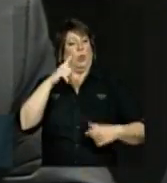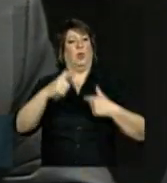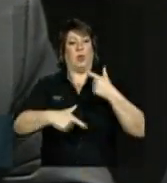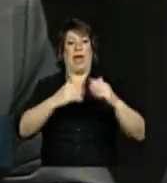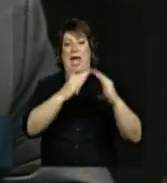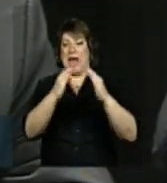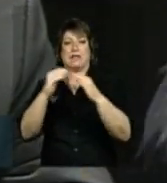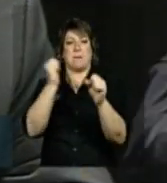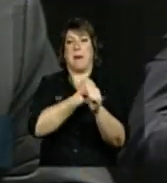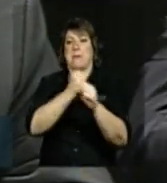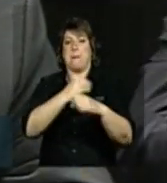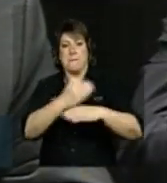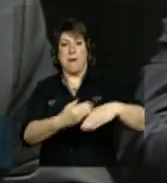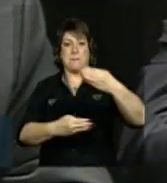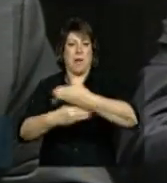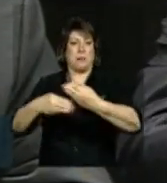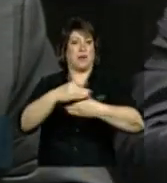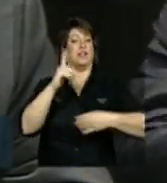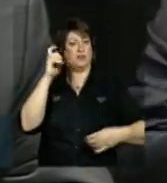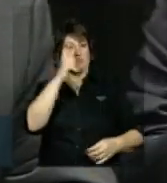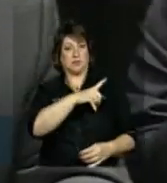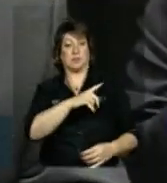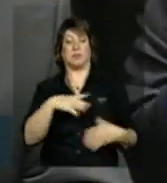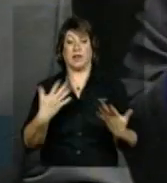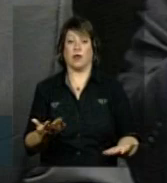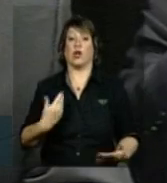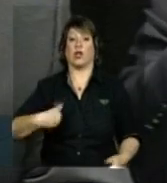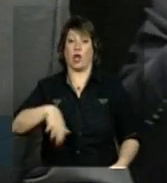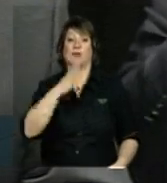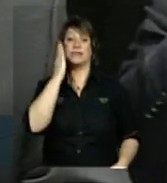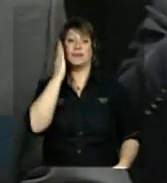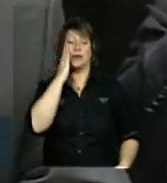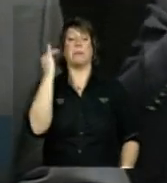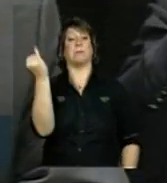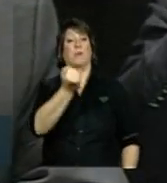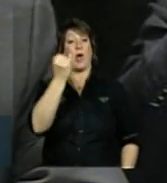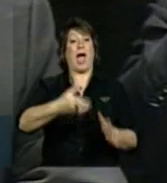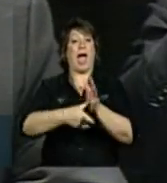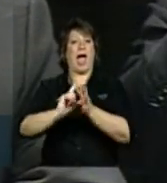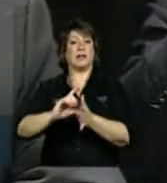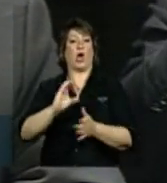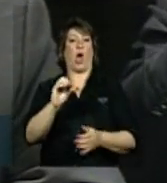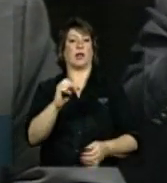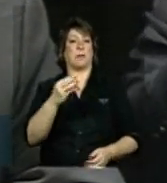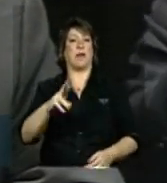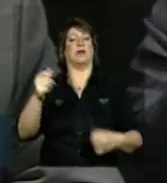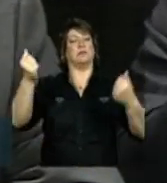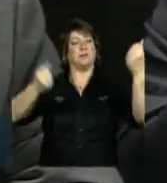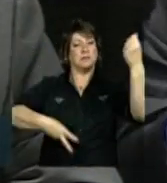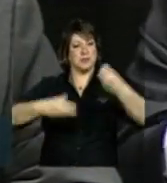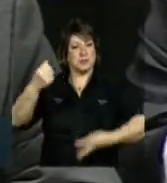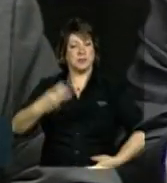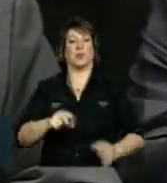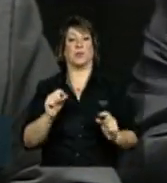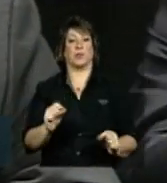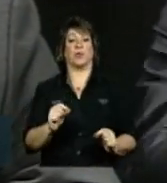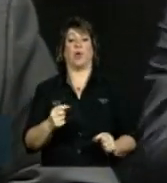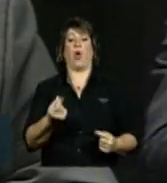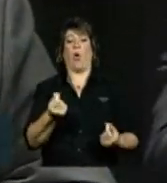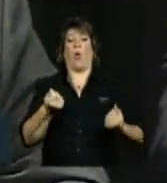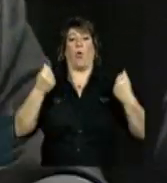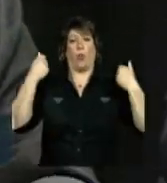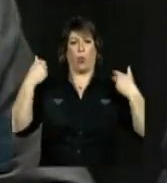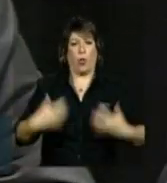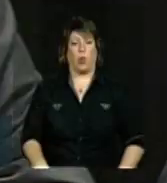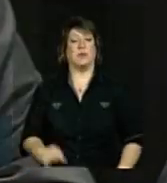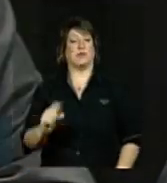que é importante, como foi feito na apresentação do senhor Osmar Dias, aí, com relação ao custo que se tem para